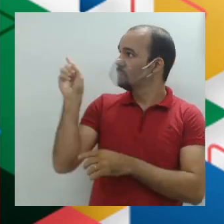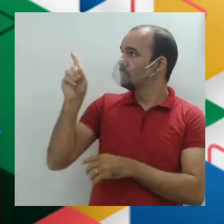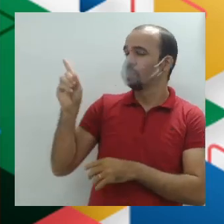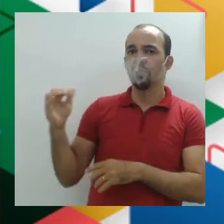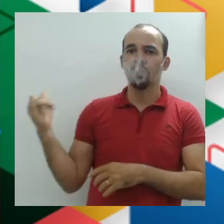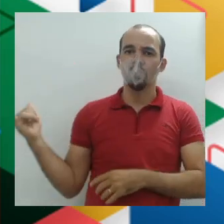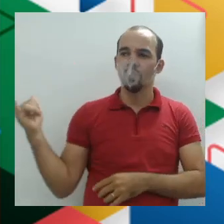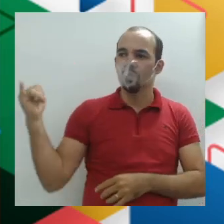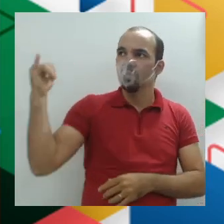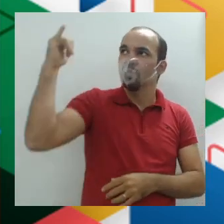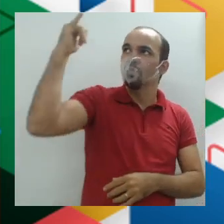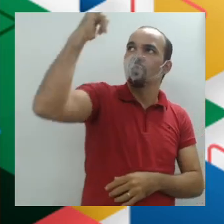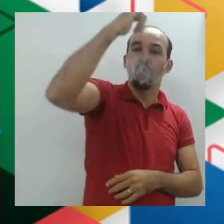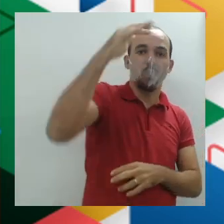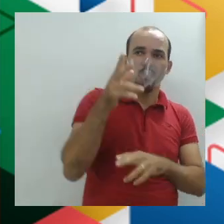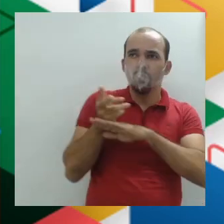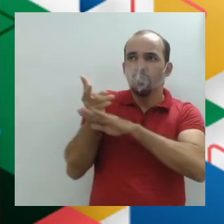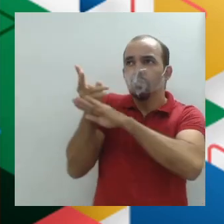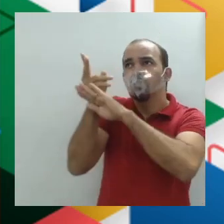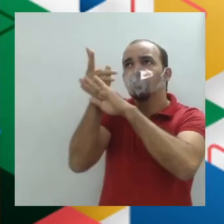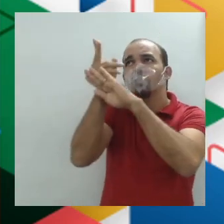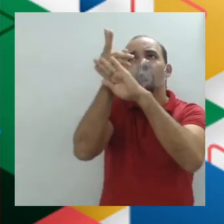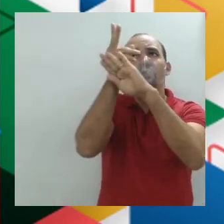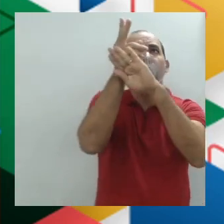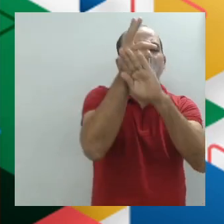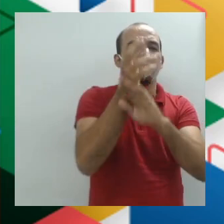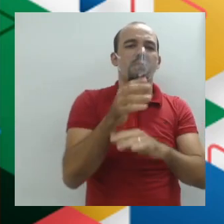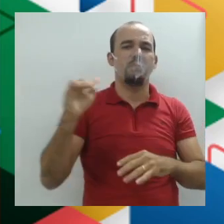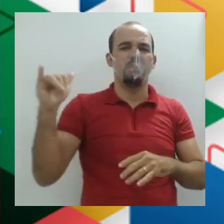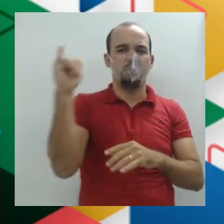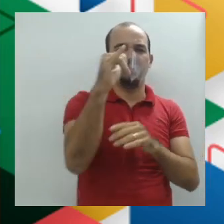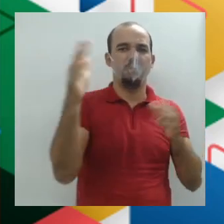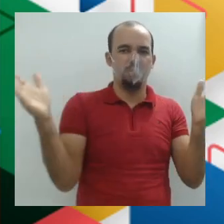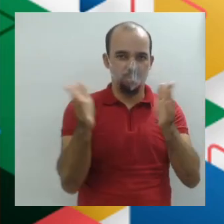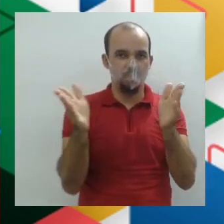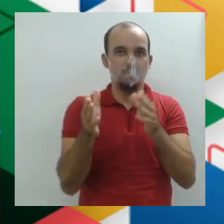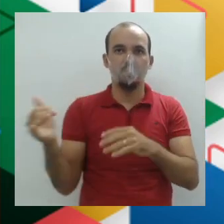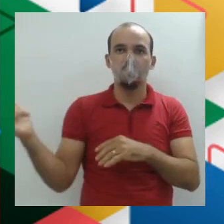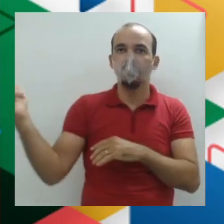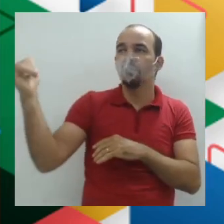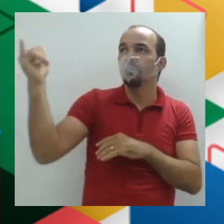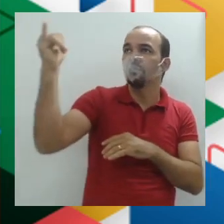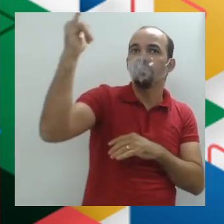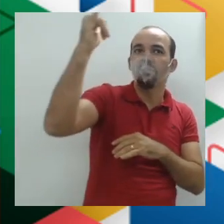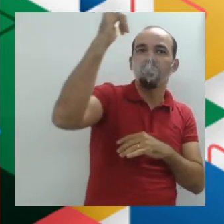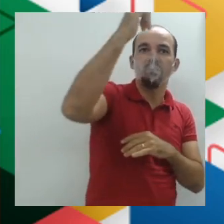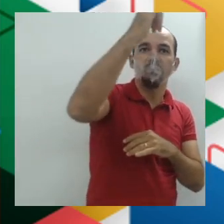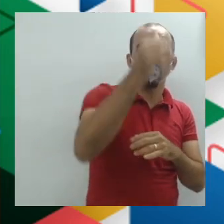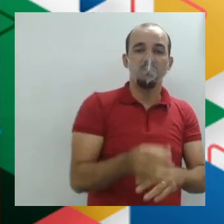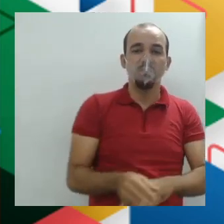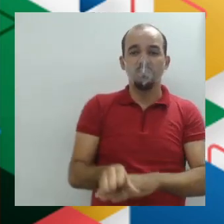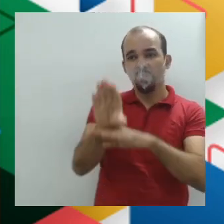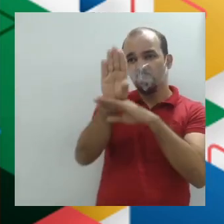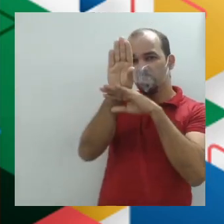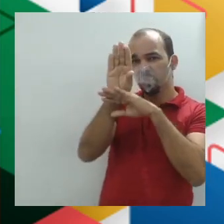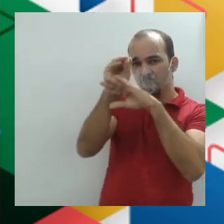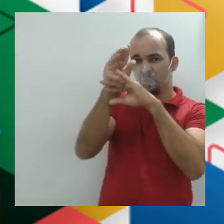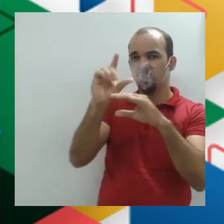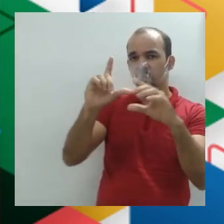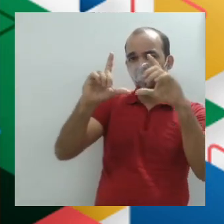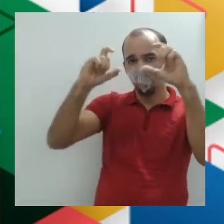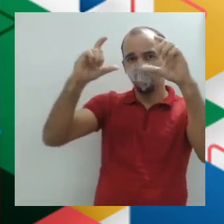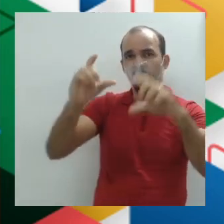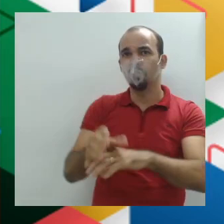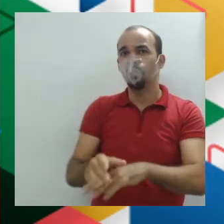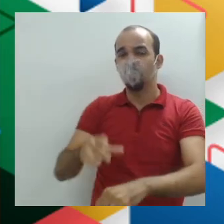voo de um avião agrícola sobre sua casa no município de Ferreiros. Ele filmou o voo e printou a imagem no momento